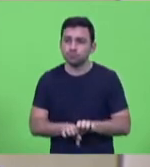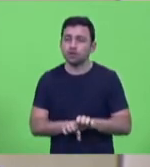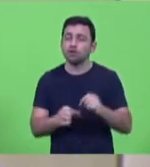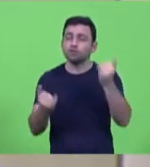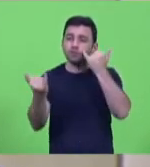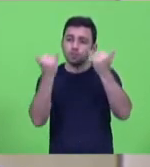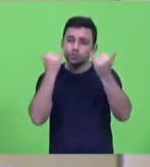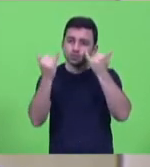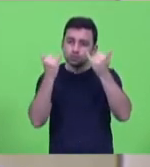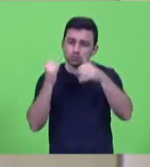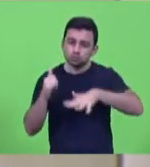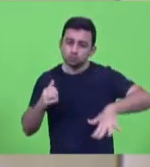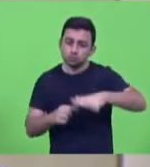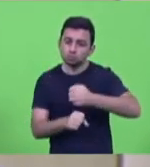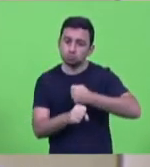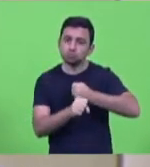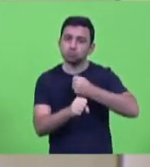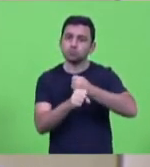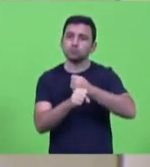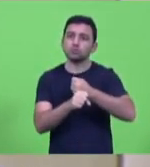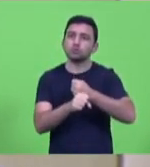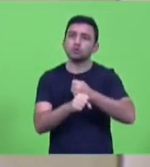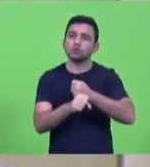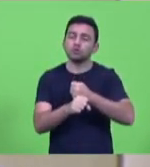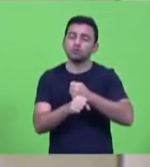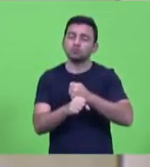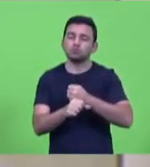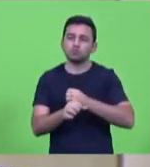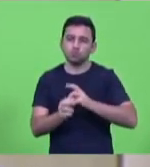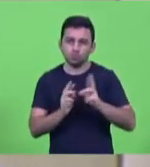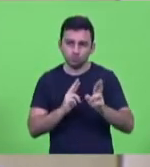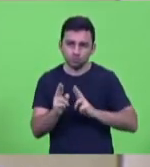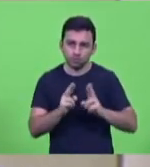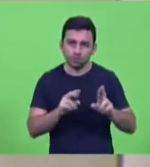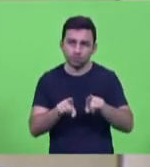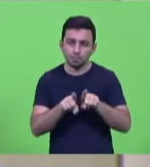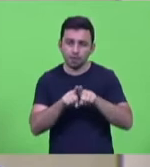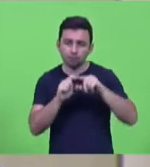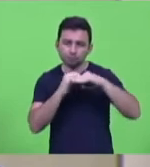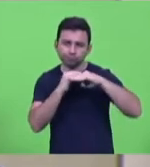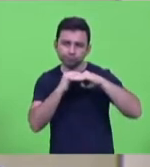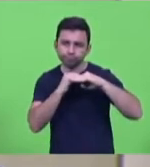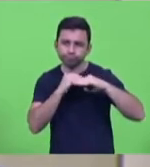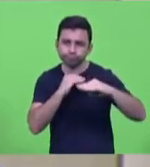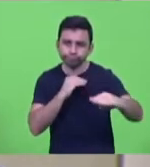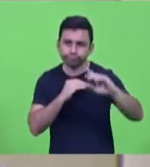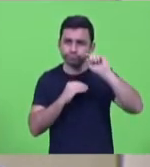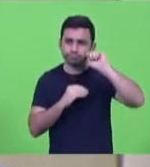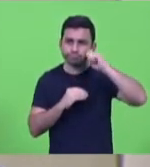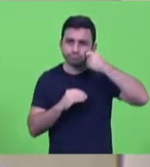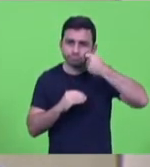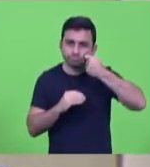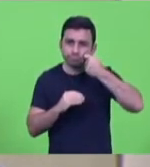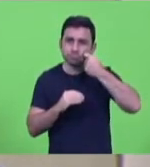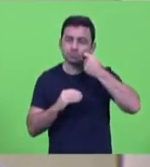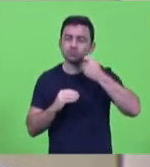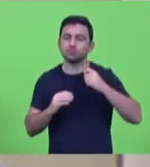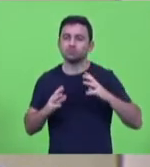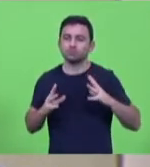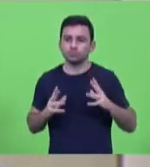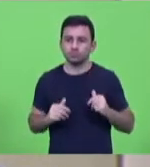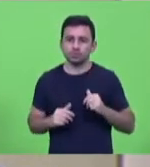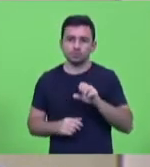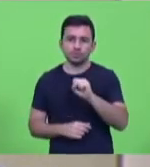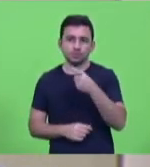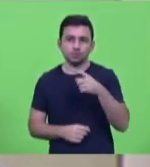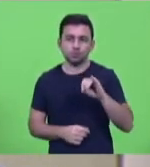informações acerca da obra que prevê a execução dos trabalhos rodoviários e terraplanagem, pavimentação asfáltica e drenagem do trecho de São Joaquim a